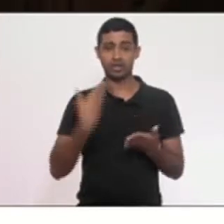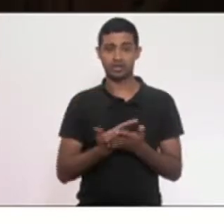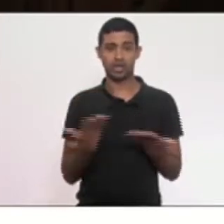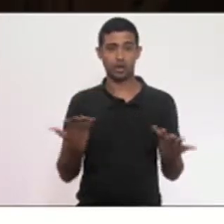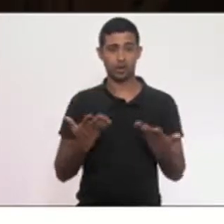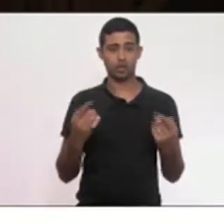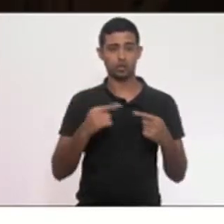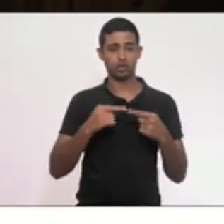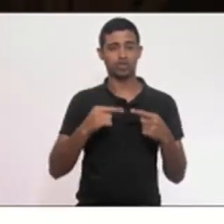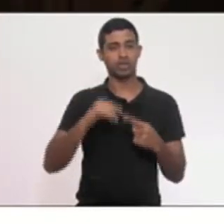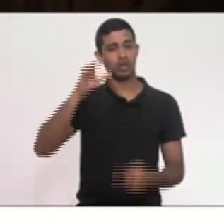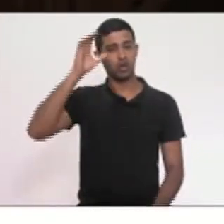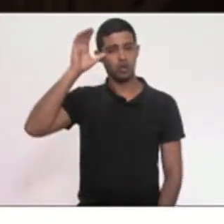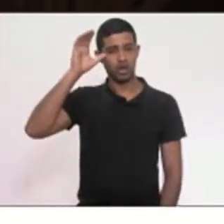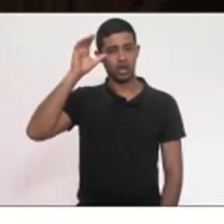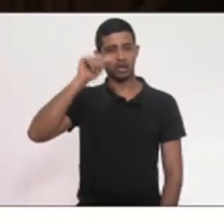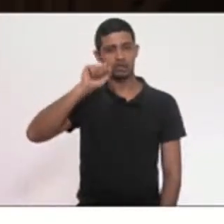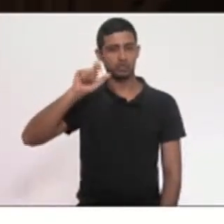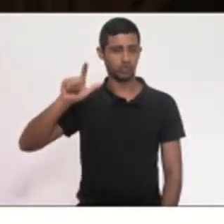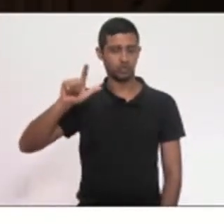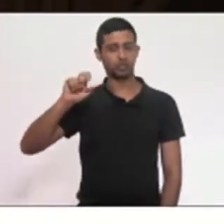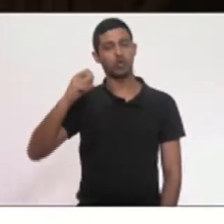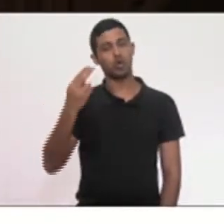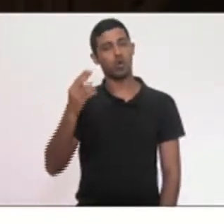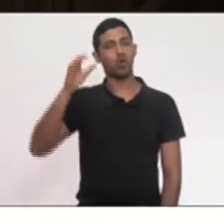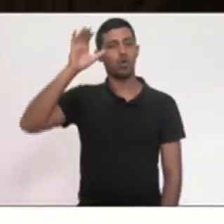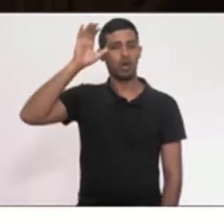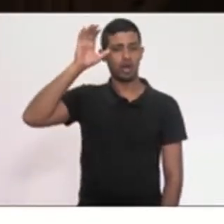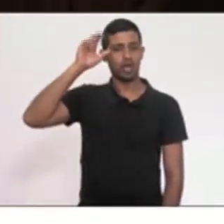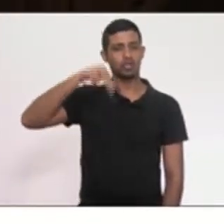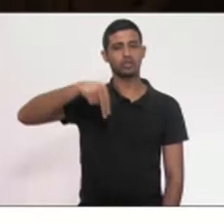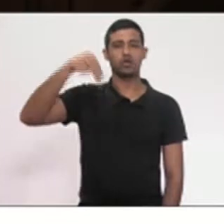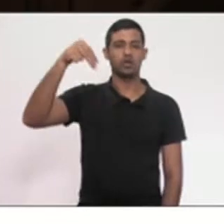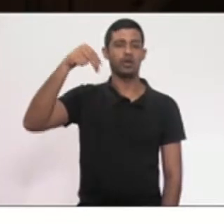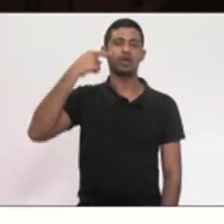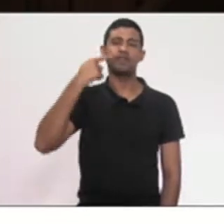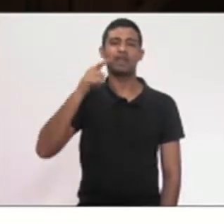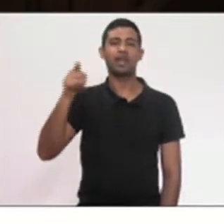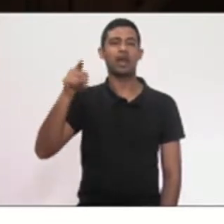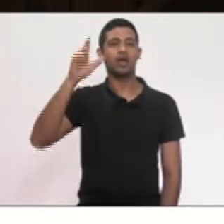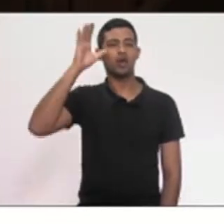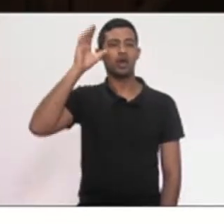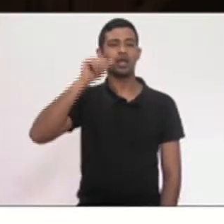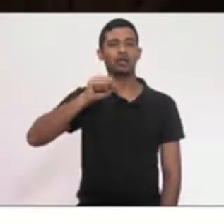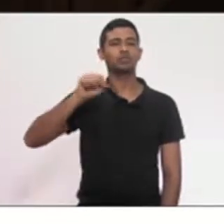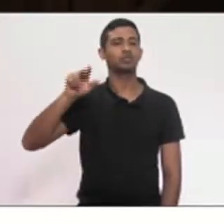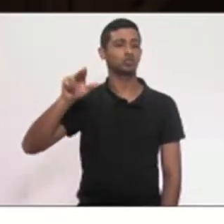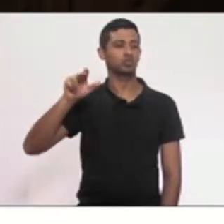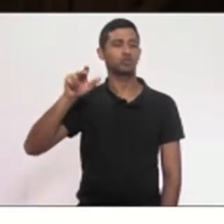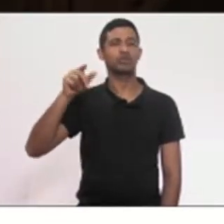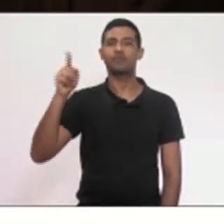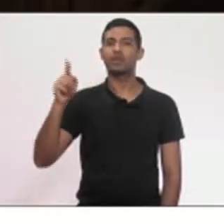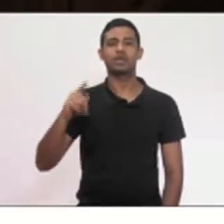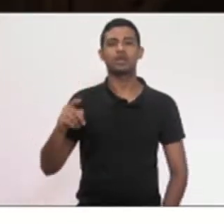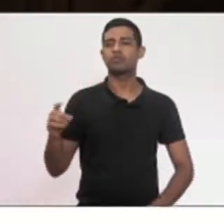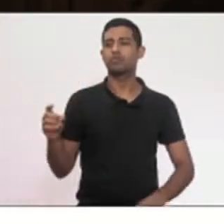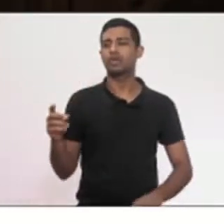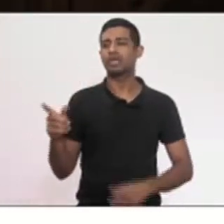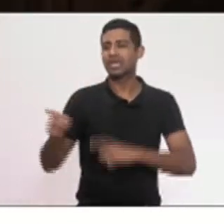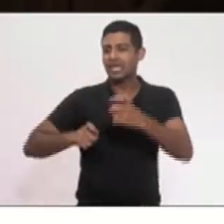Sul e a Coreia do Norte. A Coreia do Sul saiu da guerra com